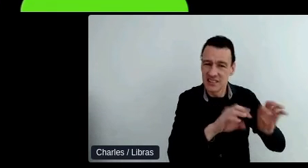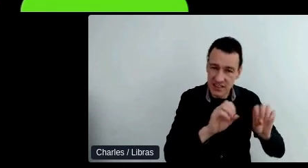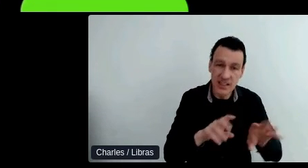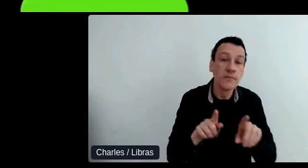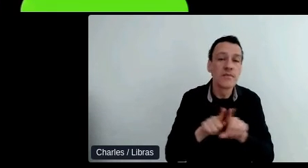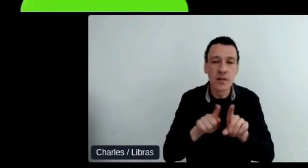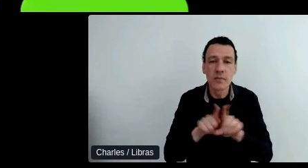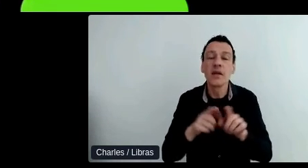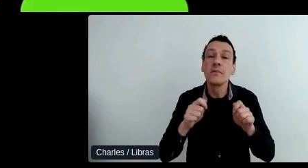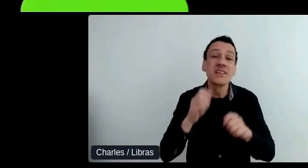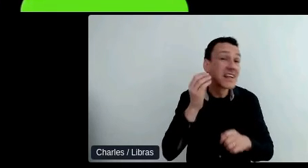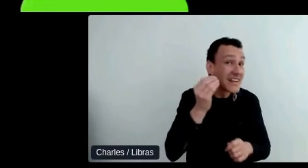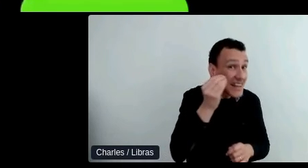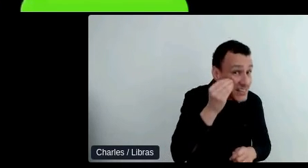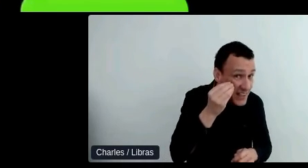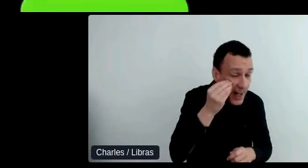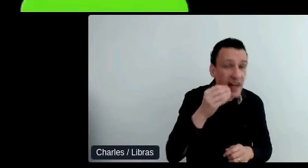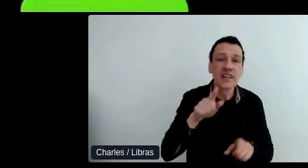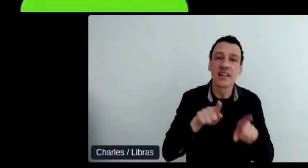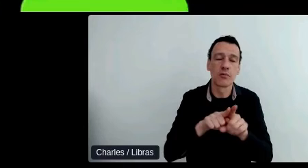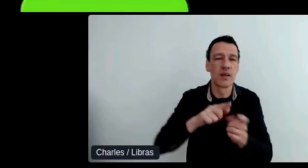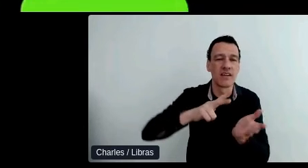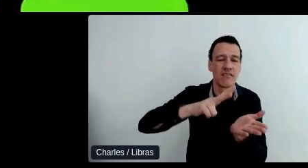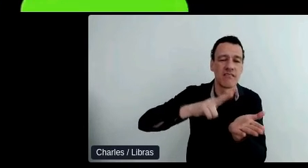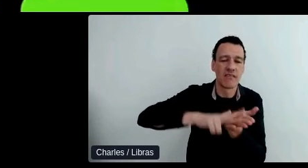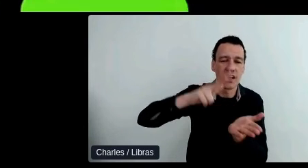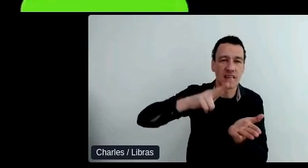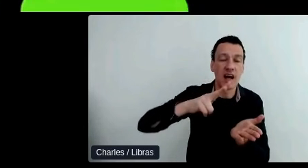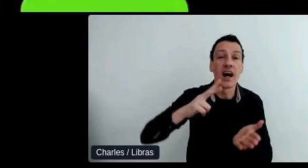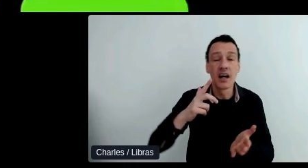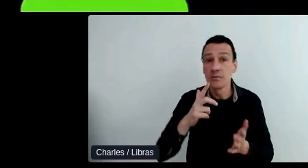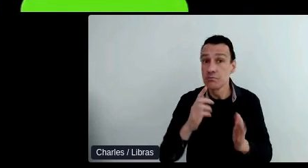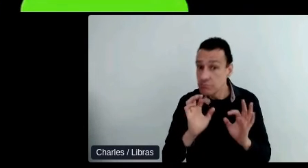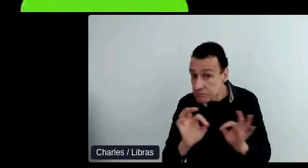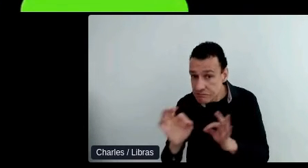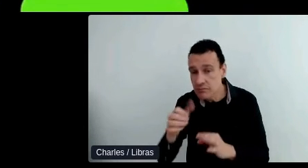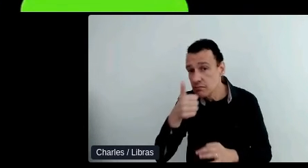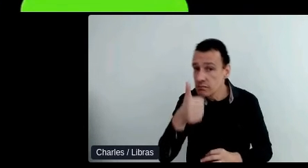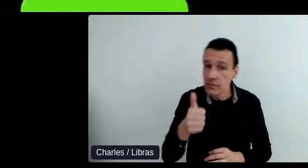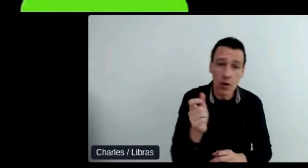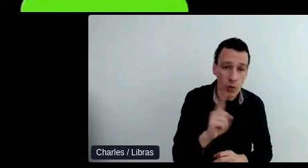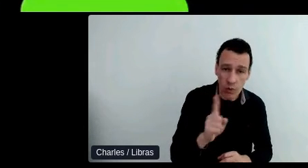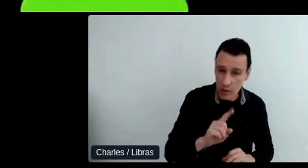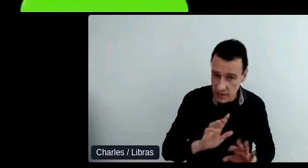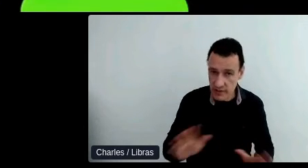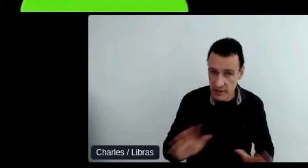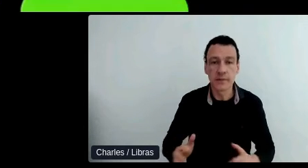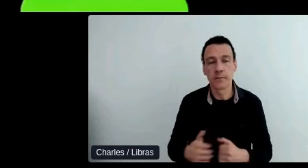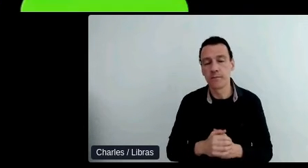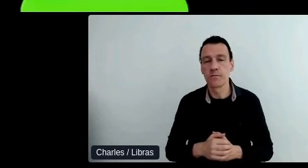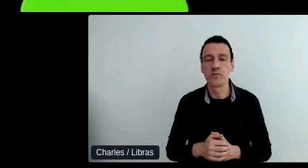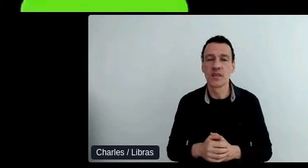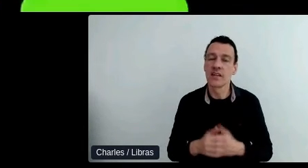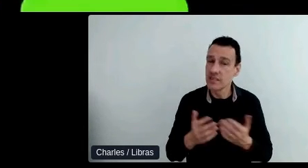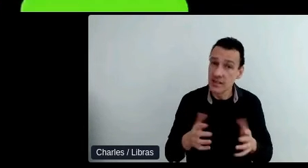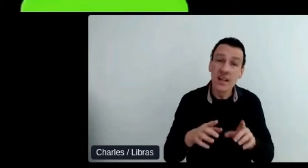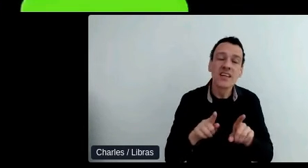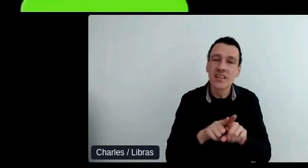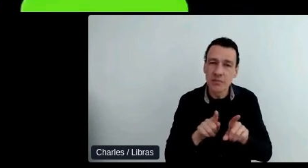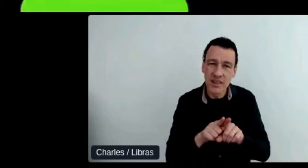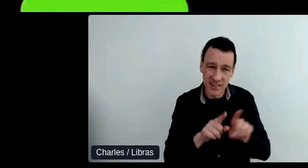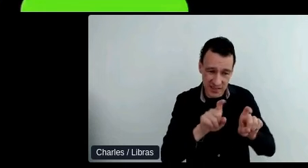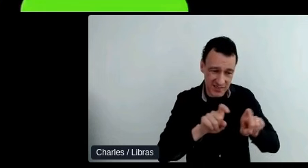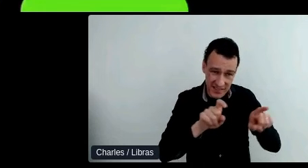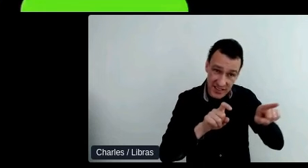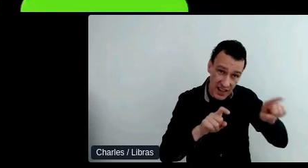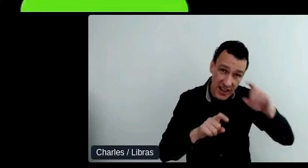os resultados não vão refletir esses vieses. Monitorar os sistemas, porque aprendizado de máquina é o tempo todo, não é subir em